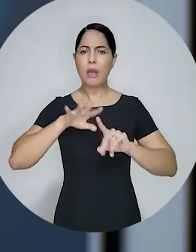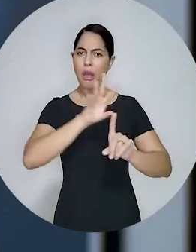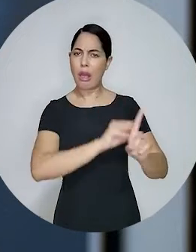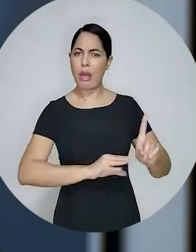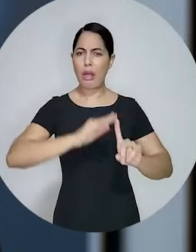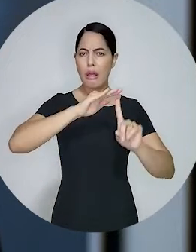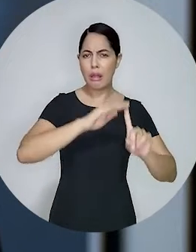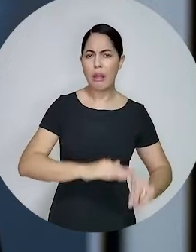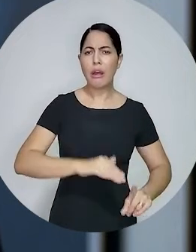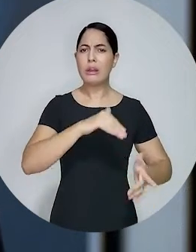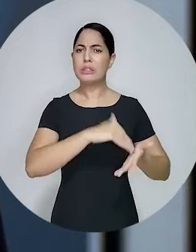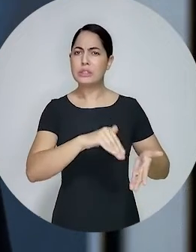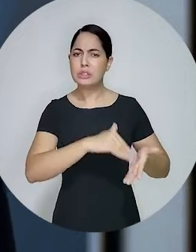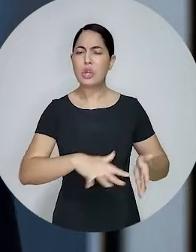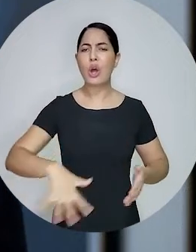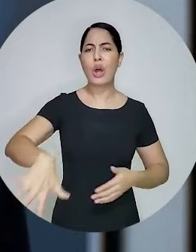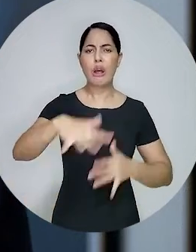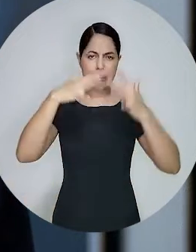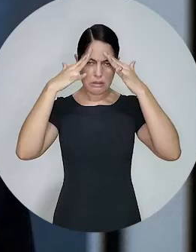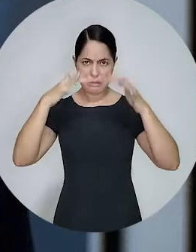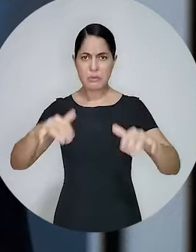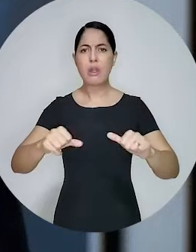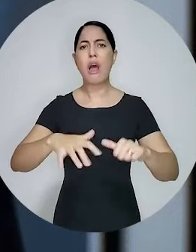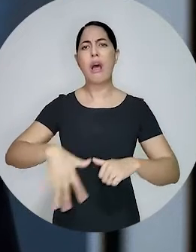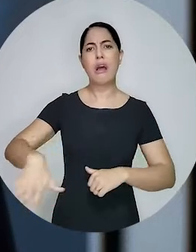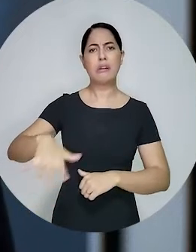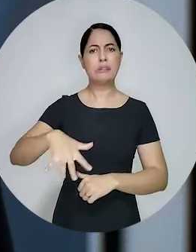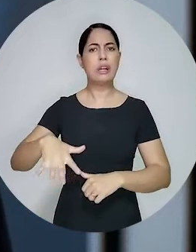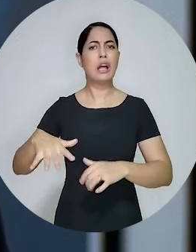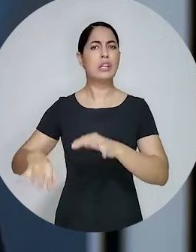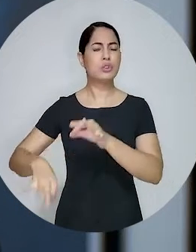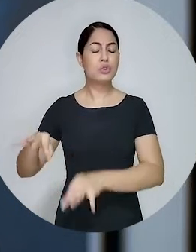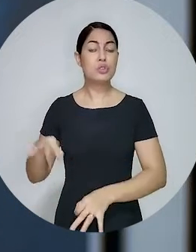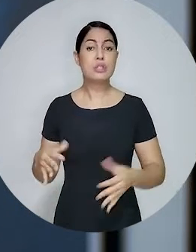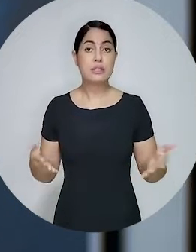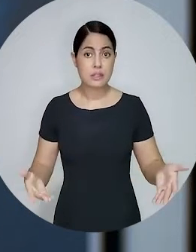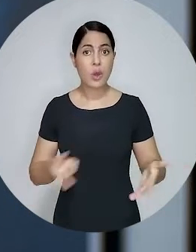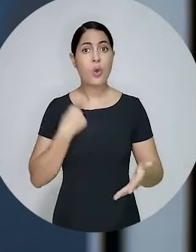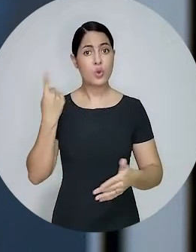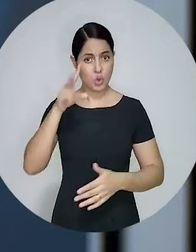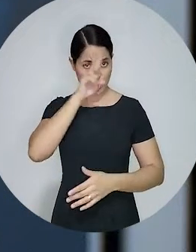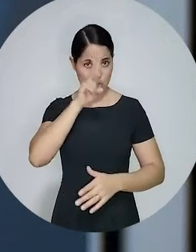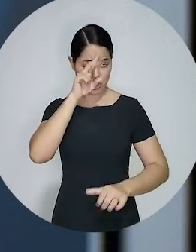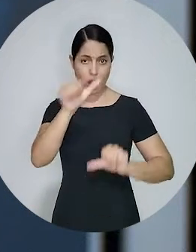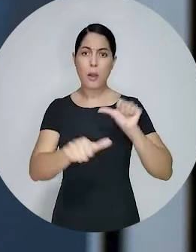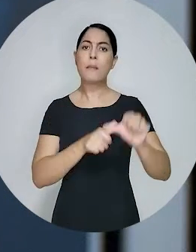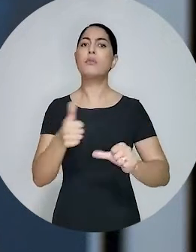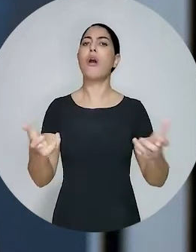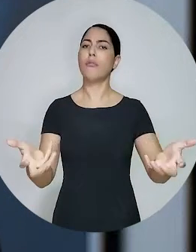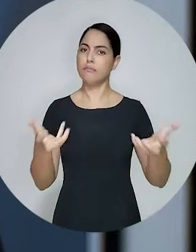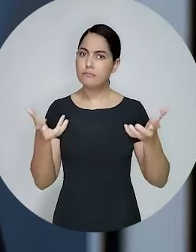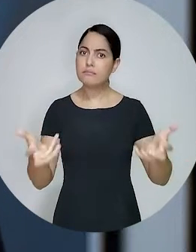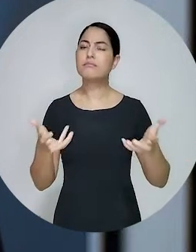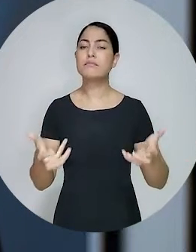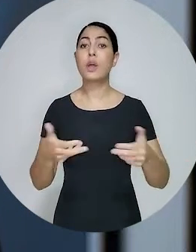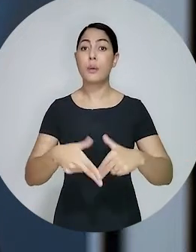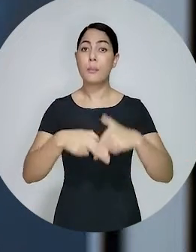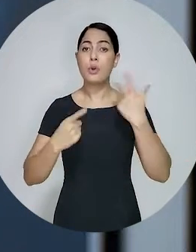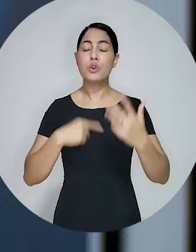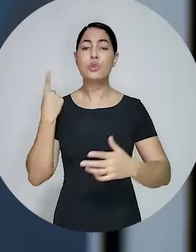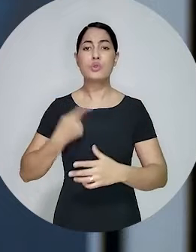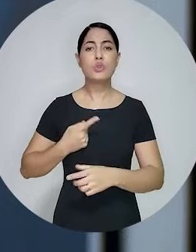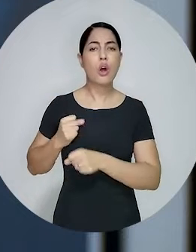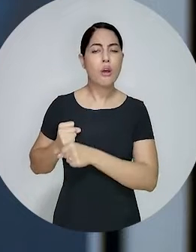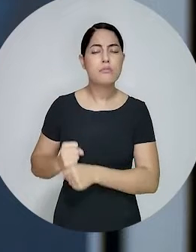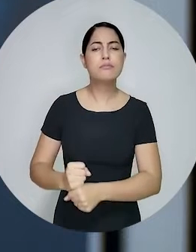com o assédio moral e sexual em seus escritórios, nos fóruns e tribunais. Nós queremos mudar a história. Por isso